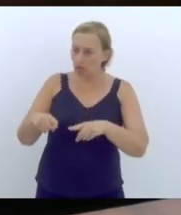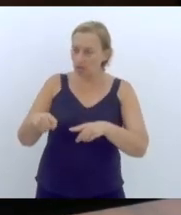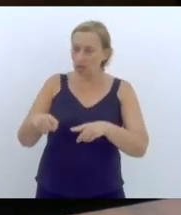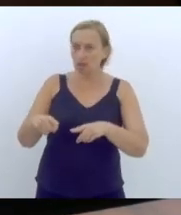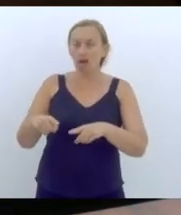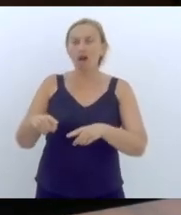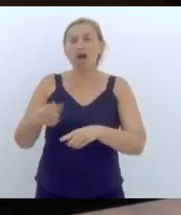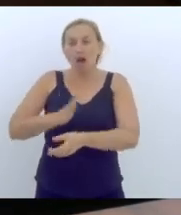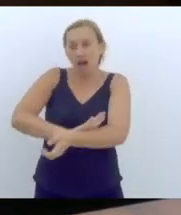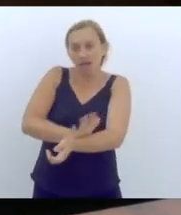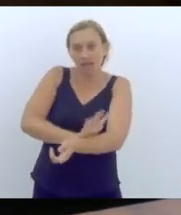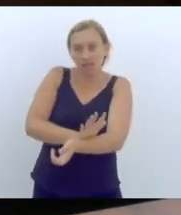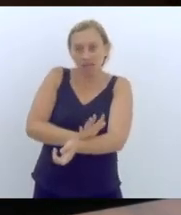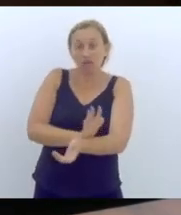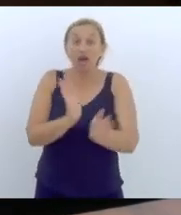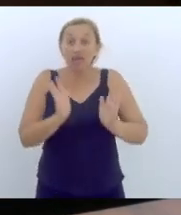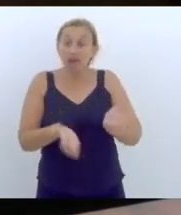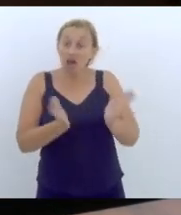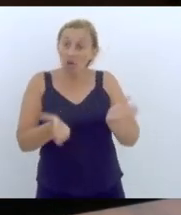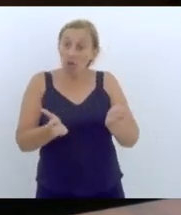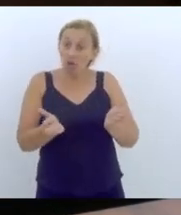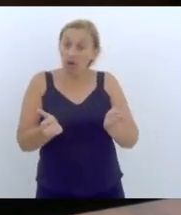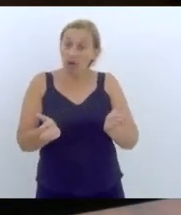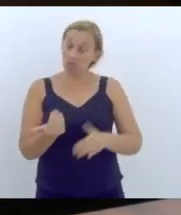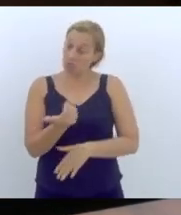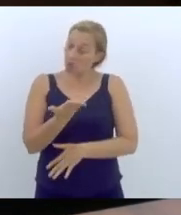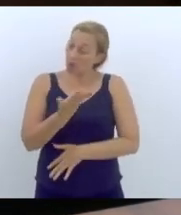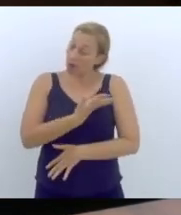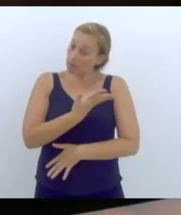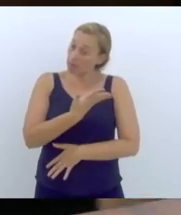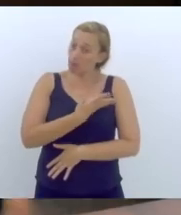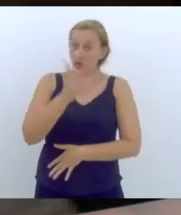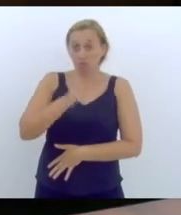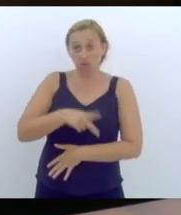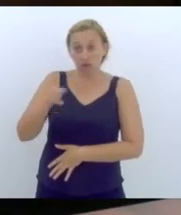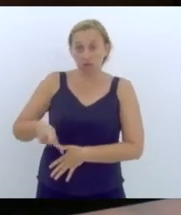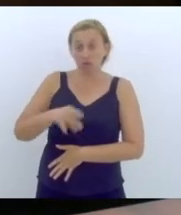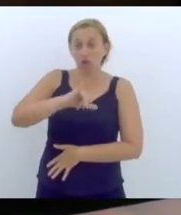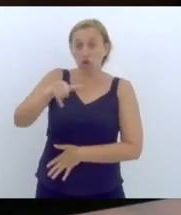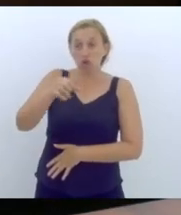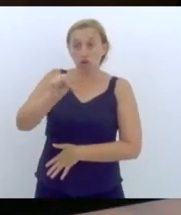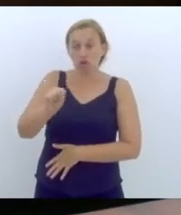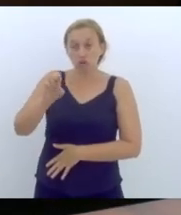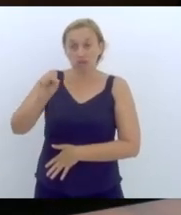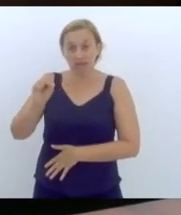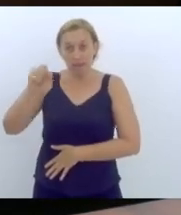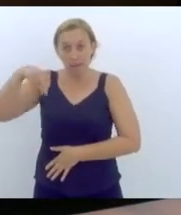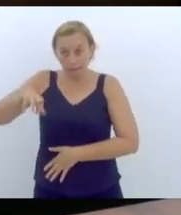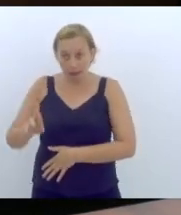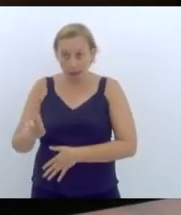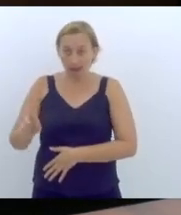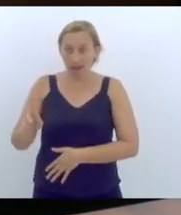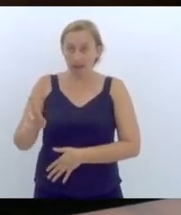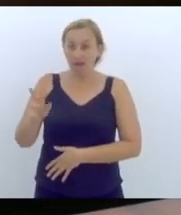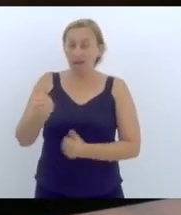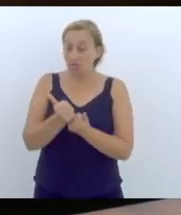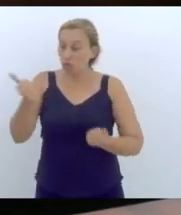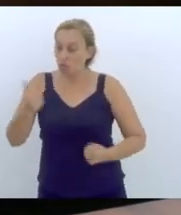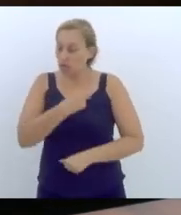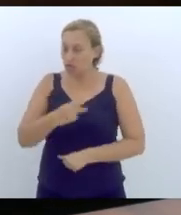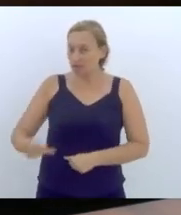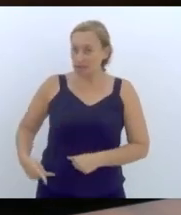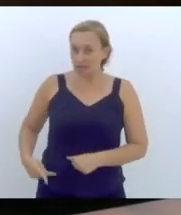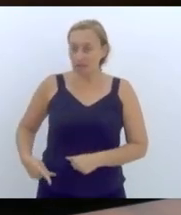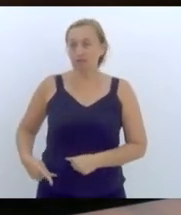Intolerância, agora presidido pelo meu companheiro, professor Josemar. Eu tenho a honra de ser vice-presidente dessa